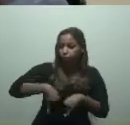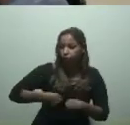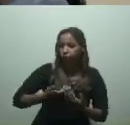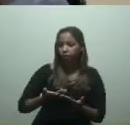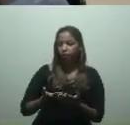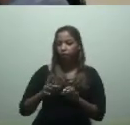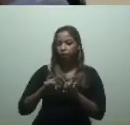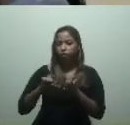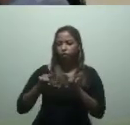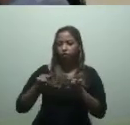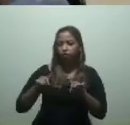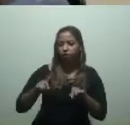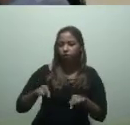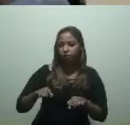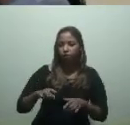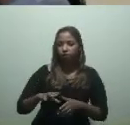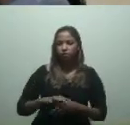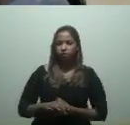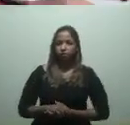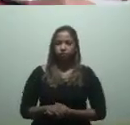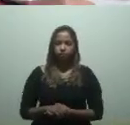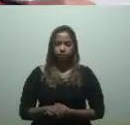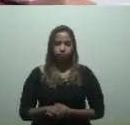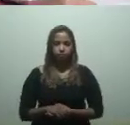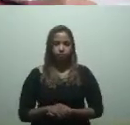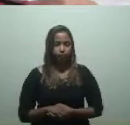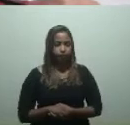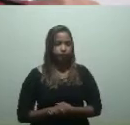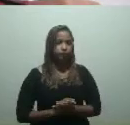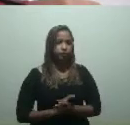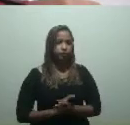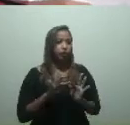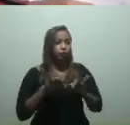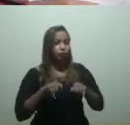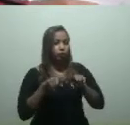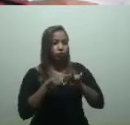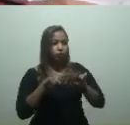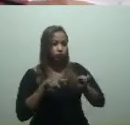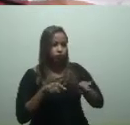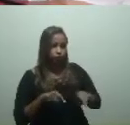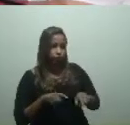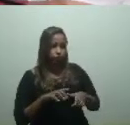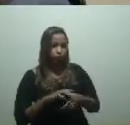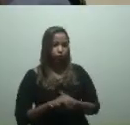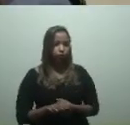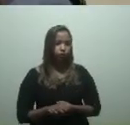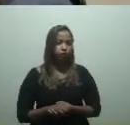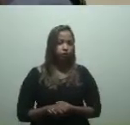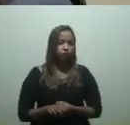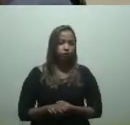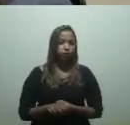aprovado. Submeto ao plenário a dispensa da redação final do projeto